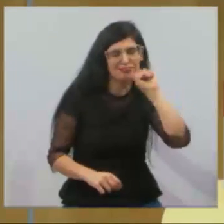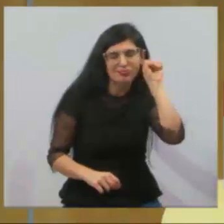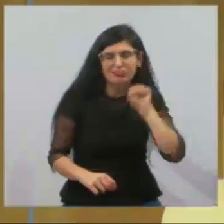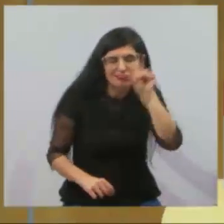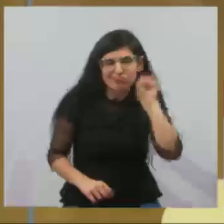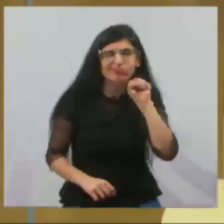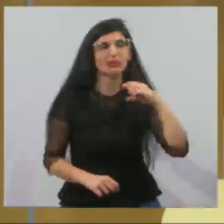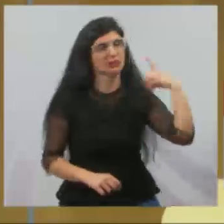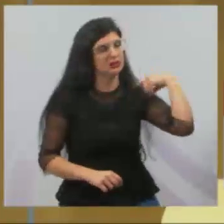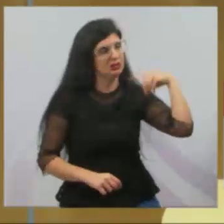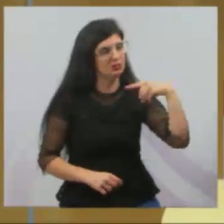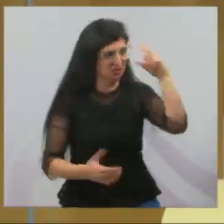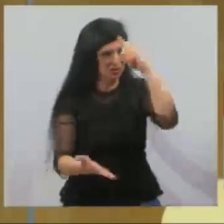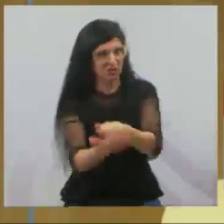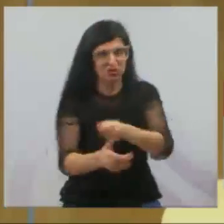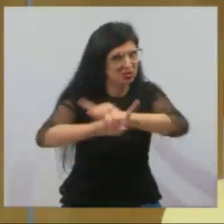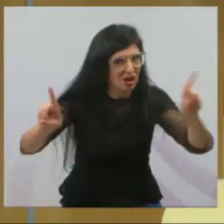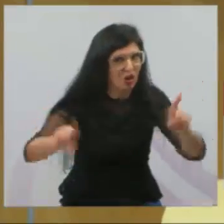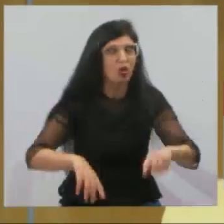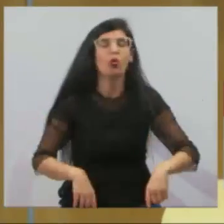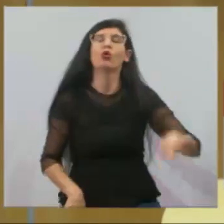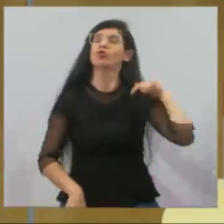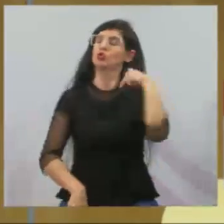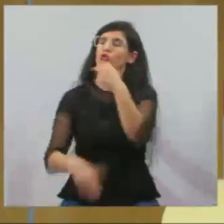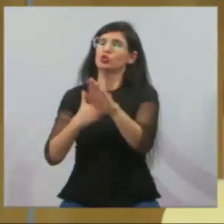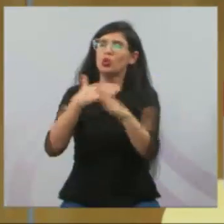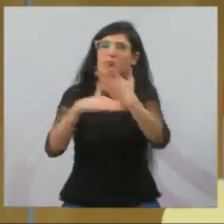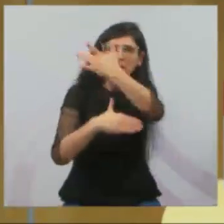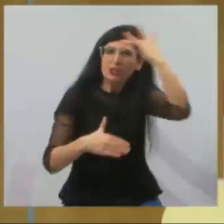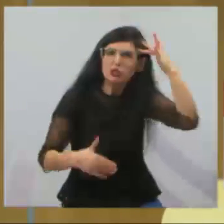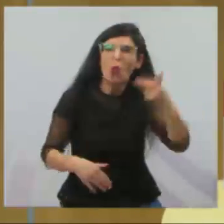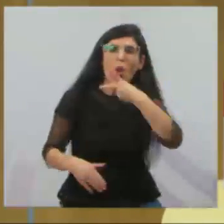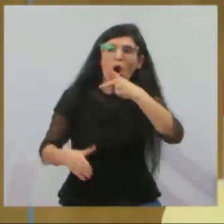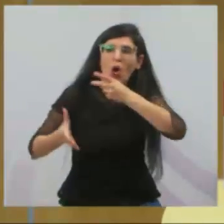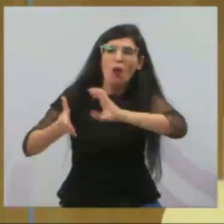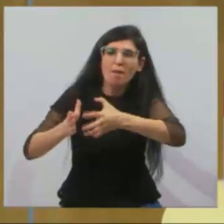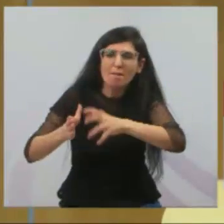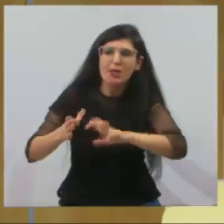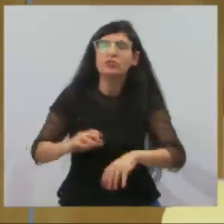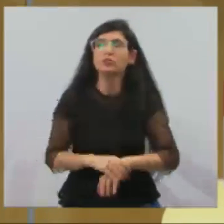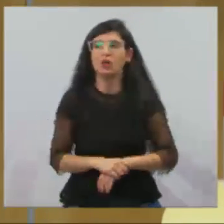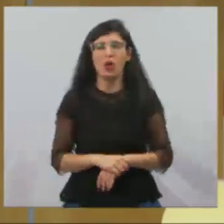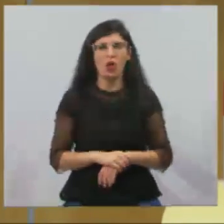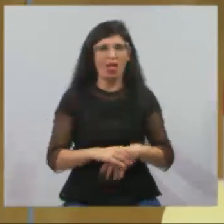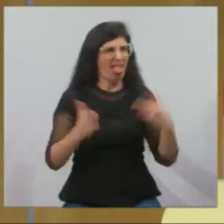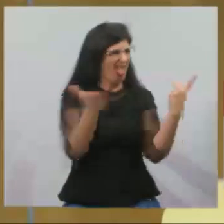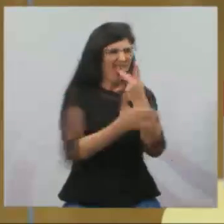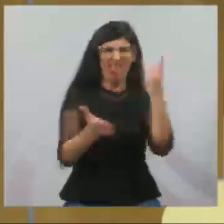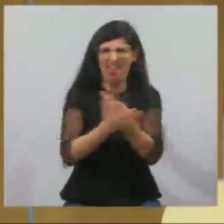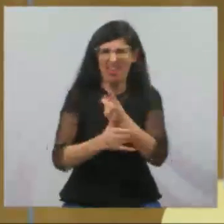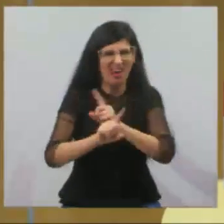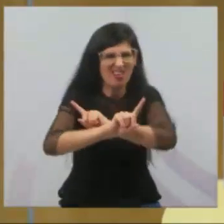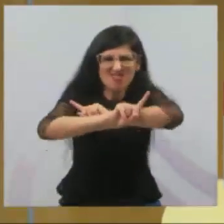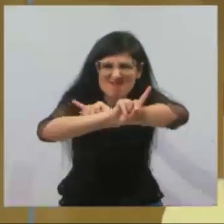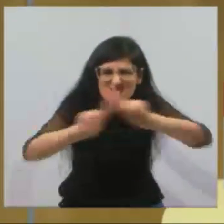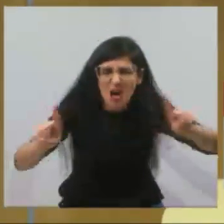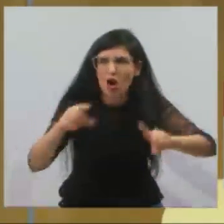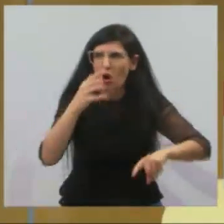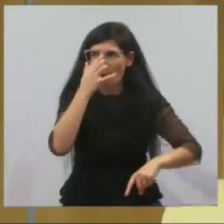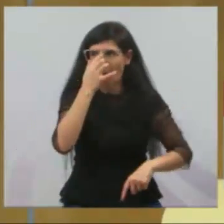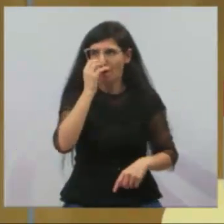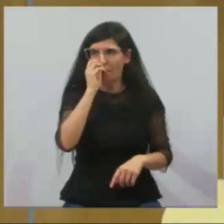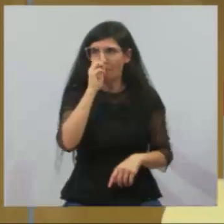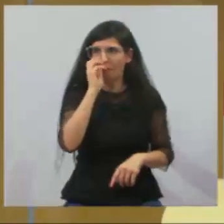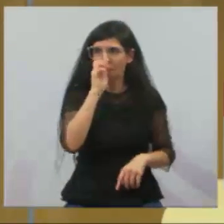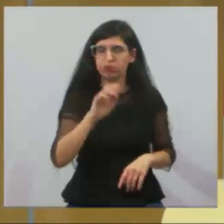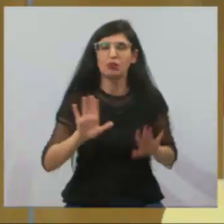partido, de todos os partidos aqui representados nessa casa, poderiam, se não fossem covardes, terem definido isso lá dentro do Congresso Nacional.